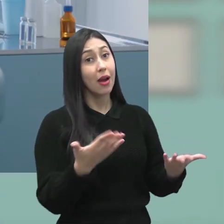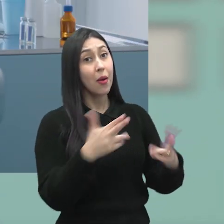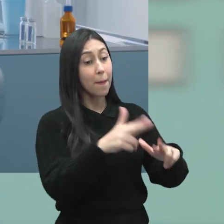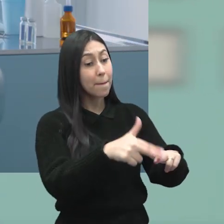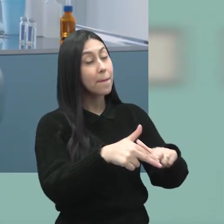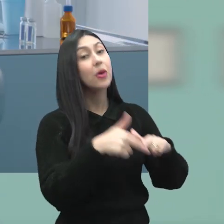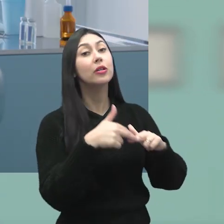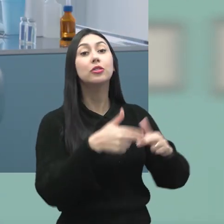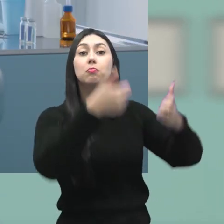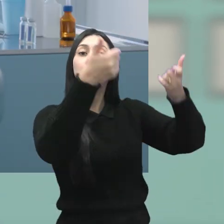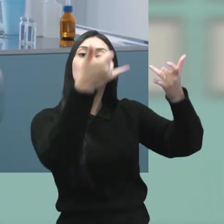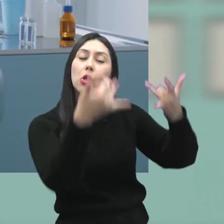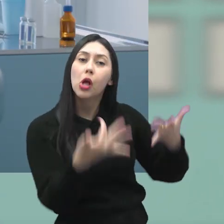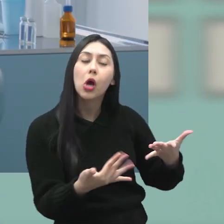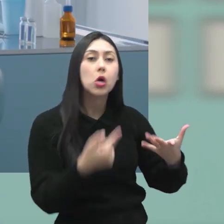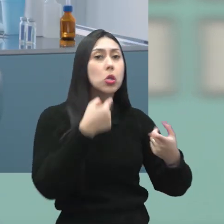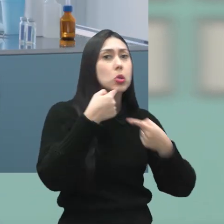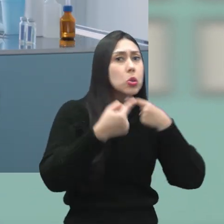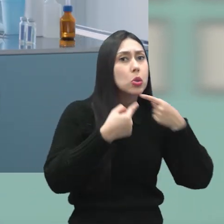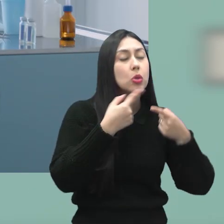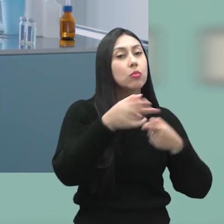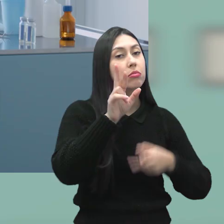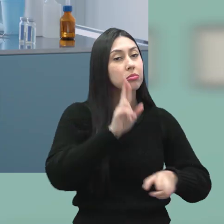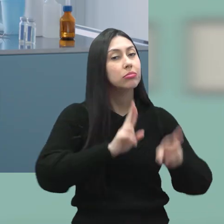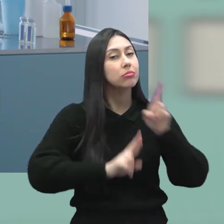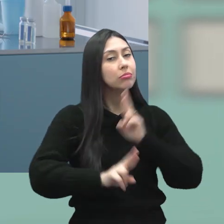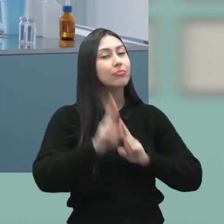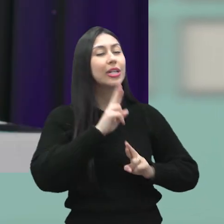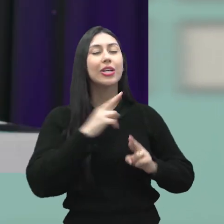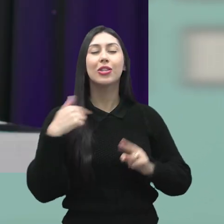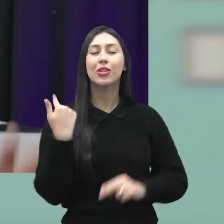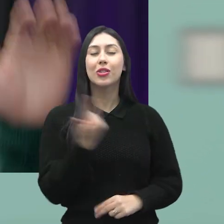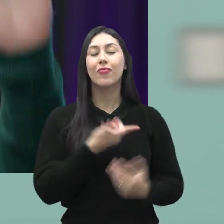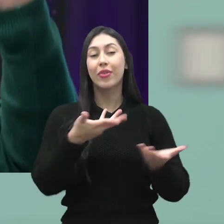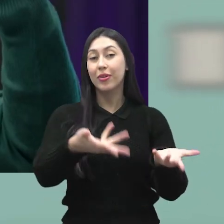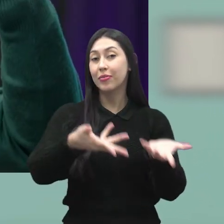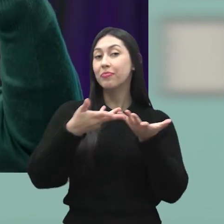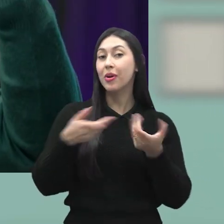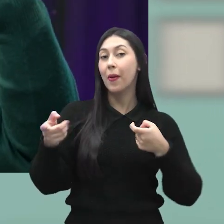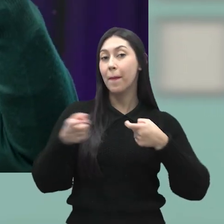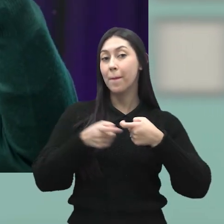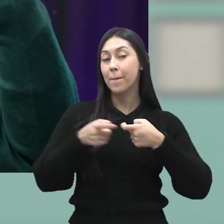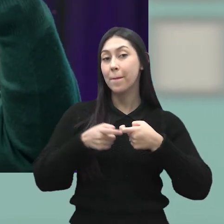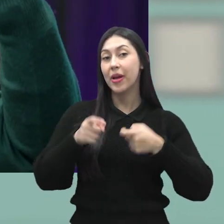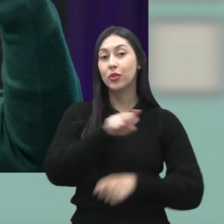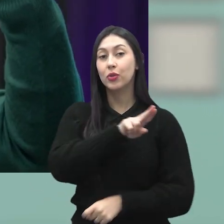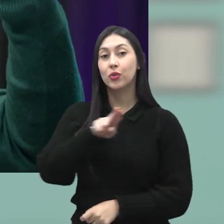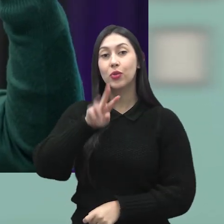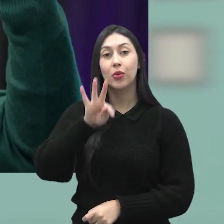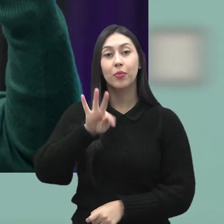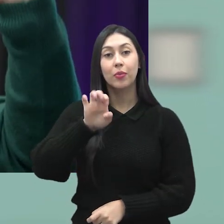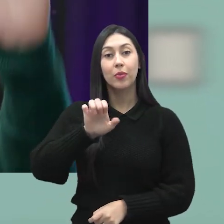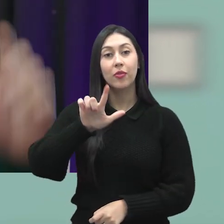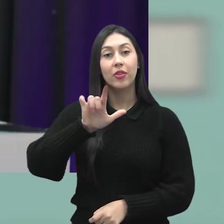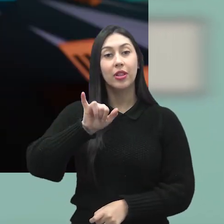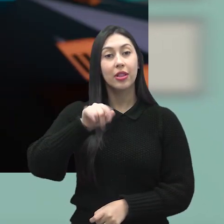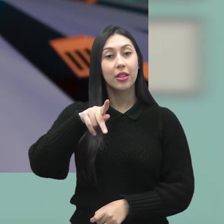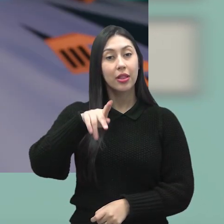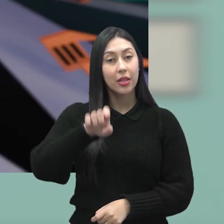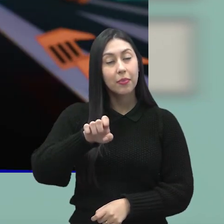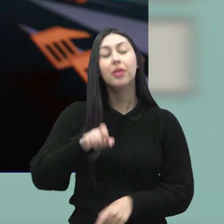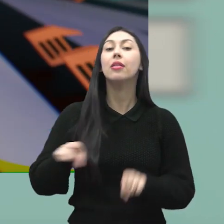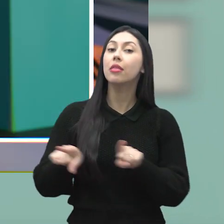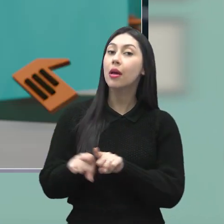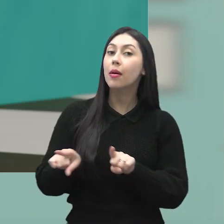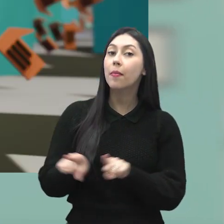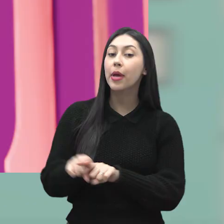cenário e tirar nossas dúvidas sobre o procedimento, a gente recebe o médico urologista Felipe Vasconcelos. Tem também